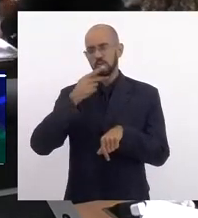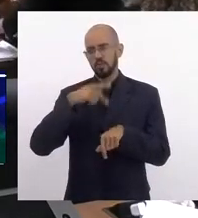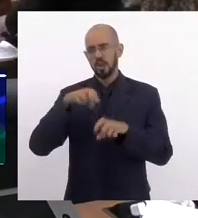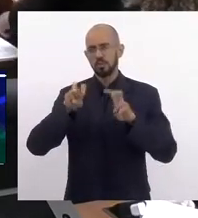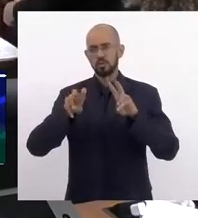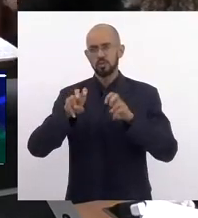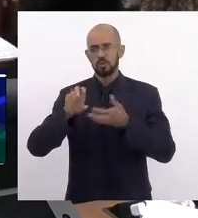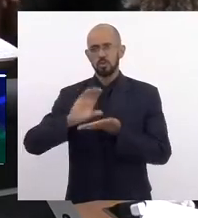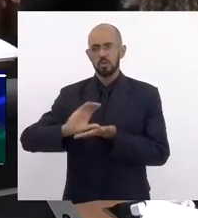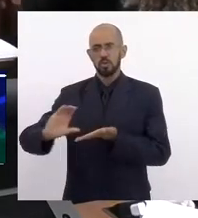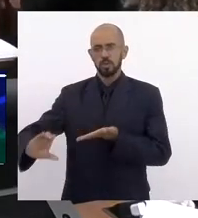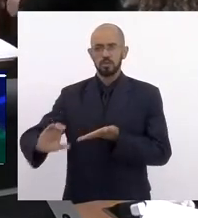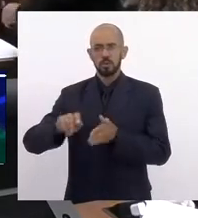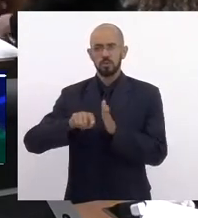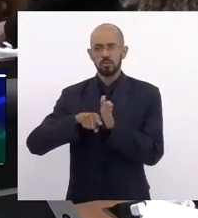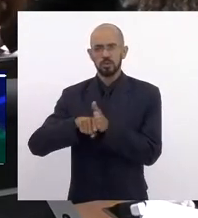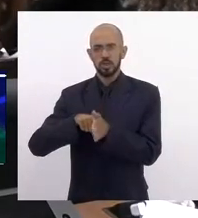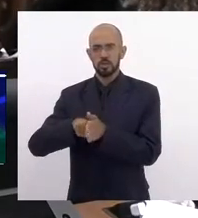Fiscalização